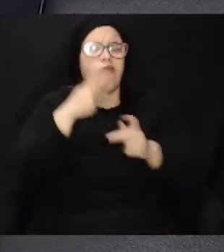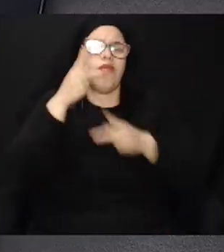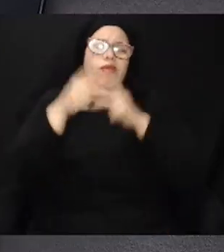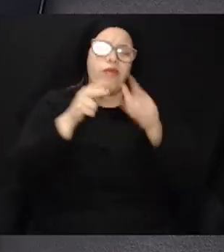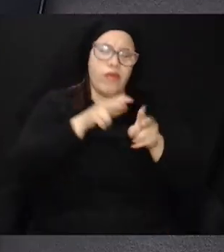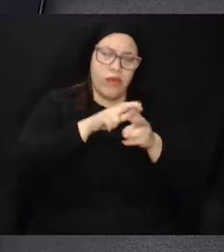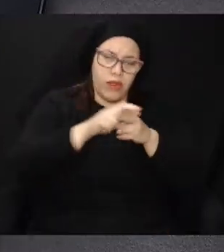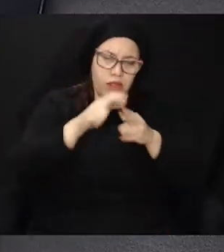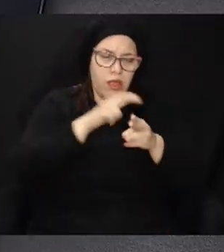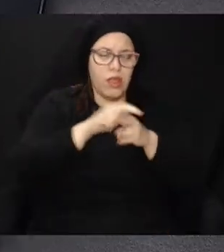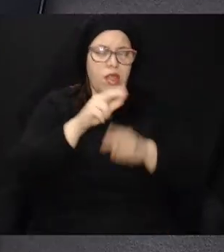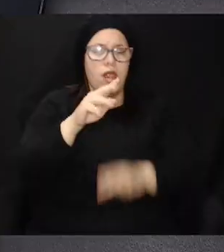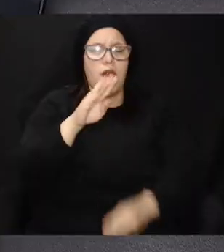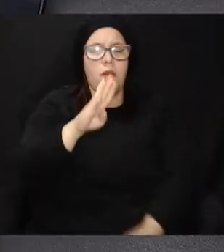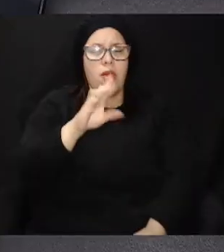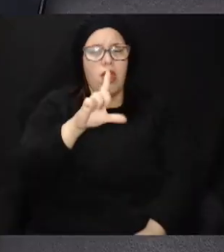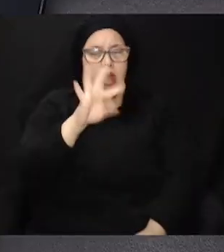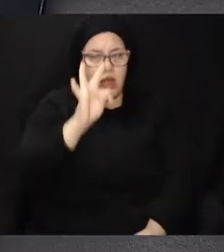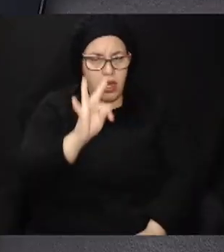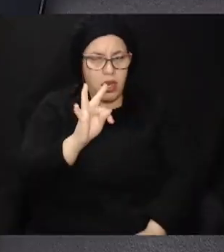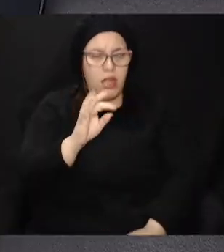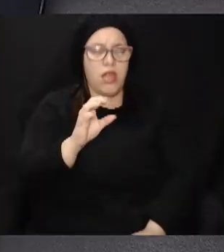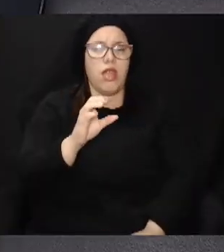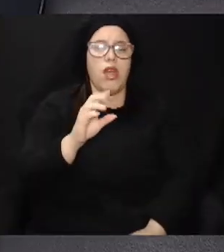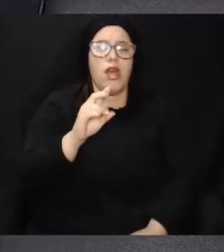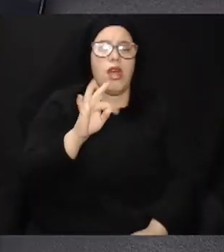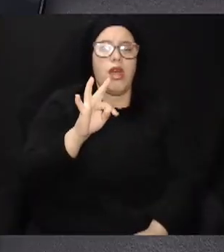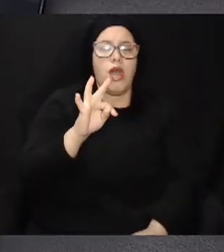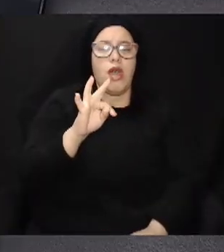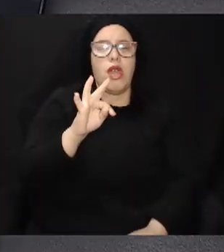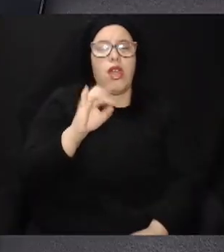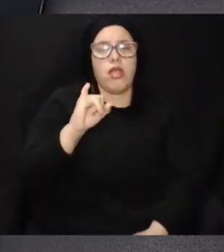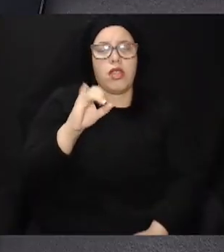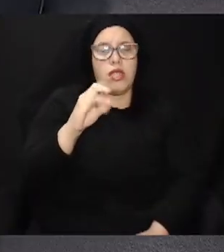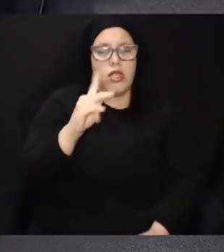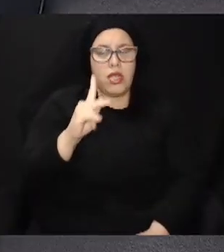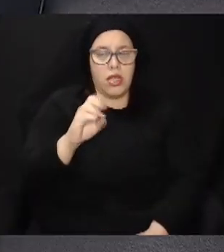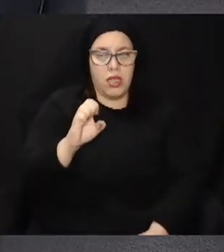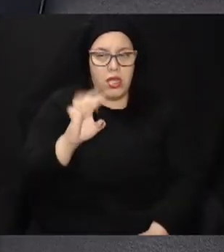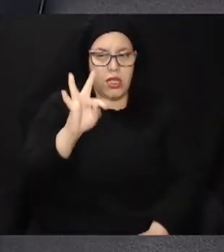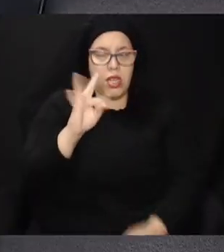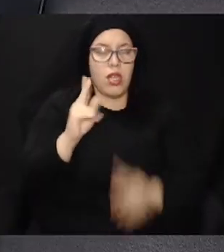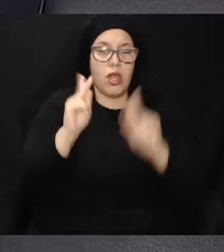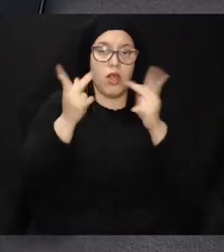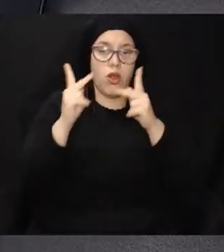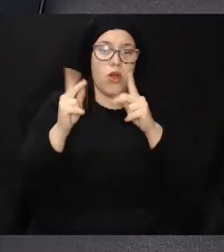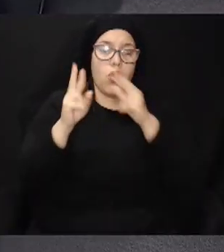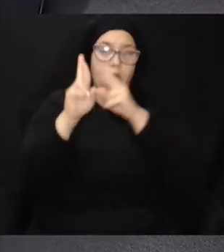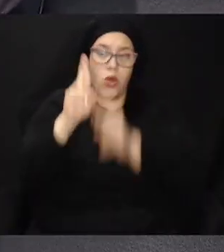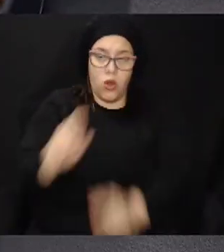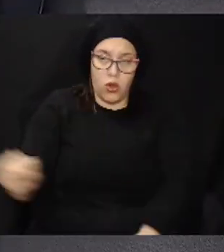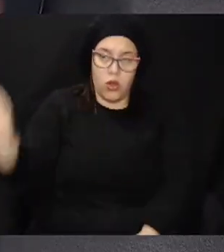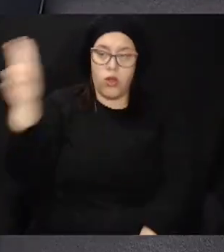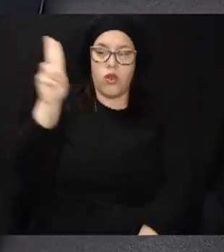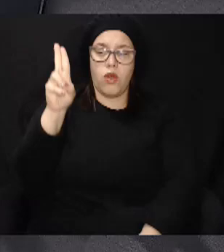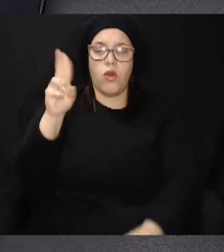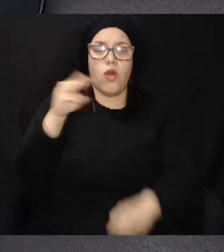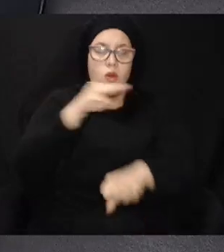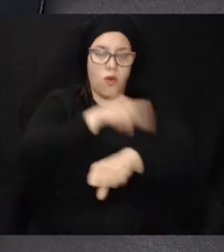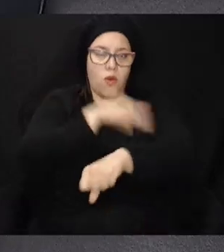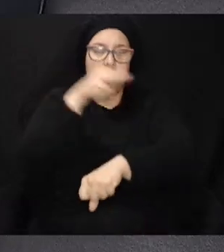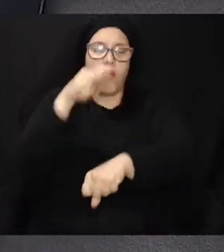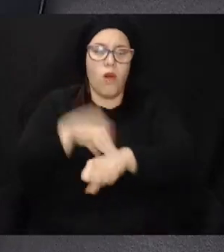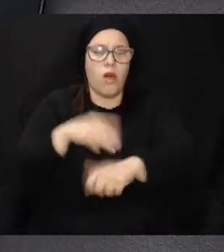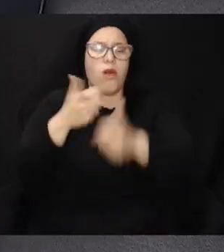VLT, falando de TIC, falando de trens, do trem ligando Hortolândia, Sumaré, passando por Montemor, que vai crescer muito,